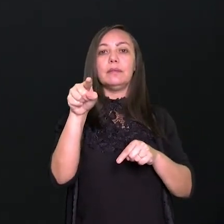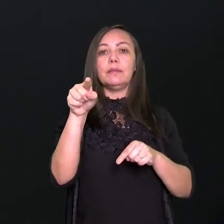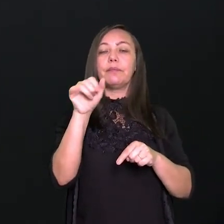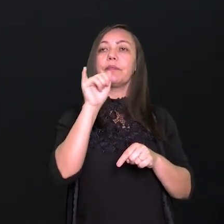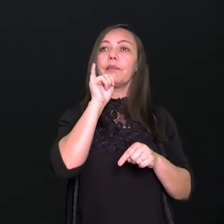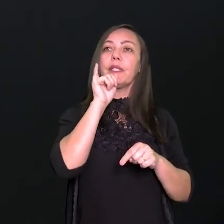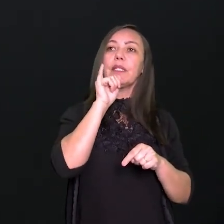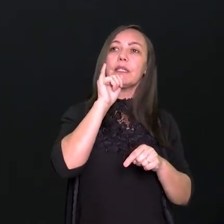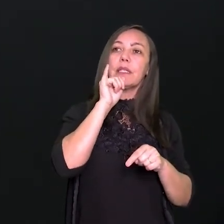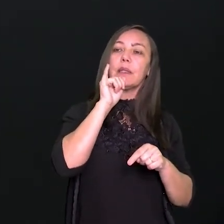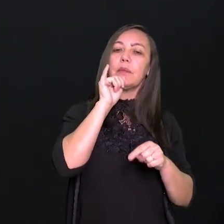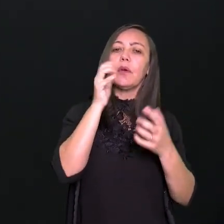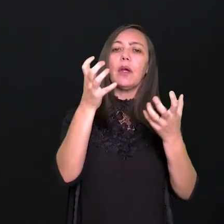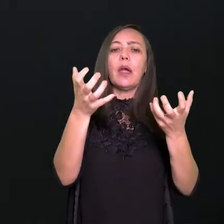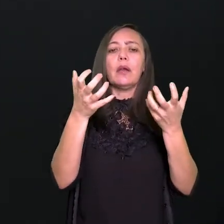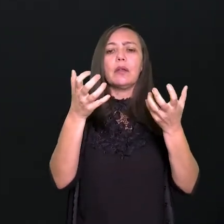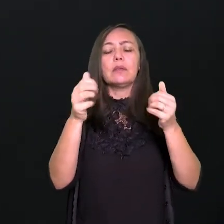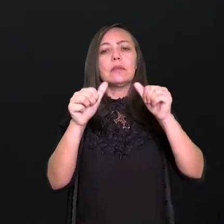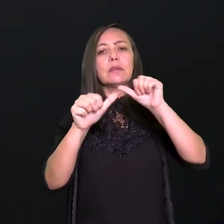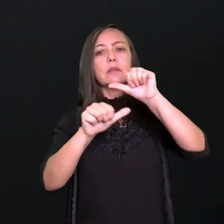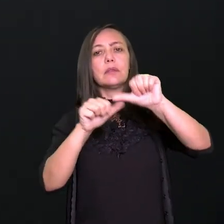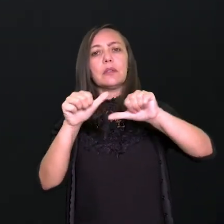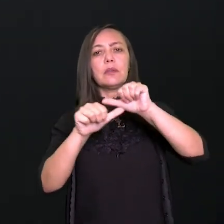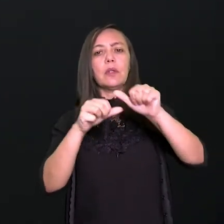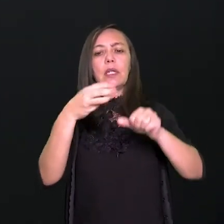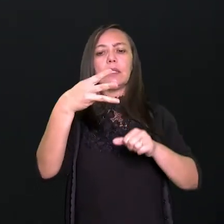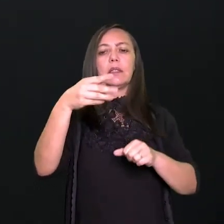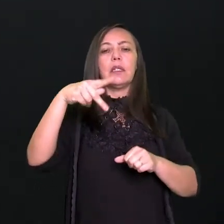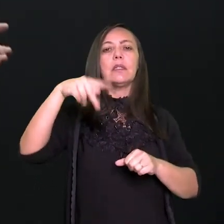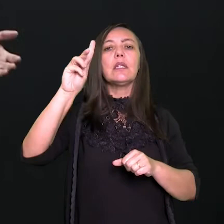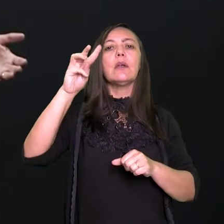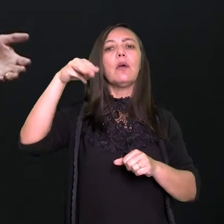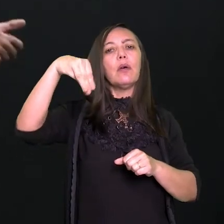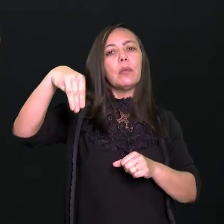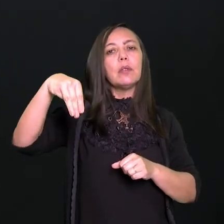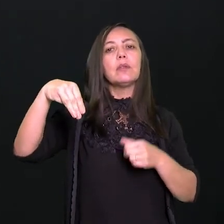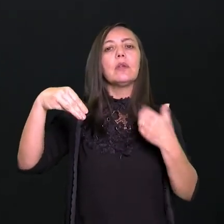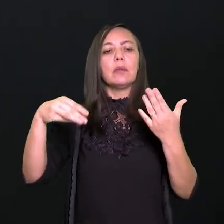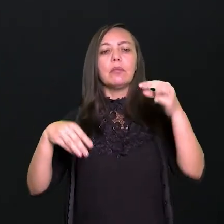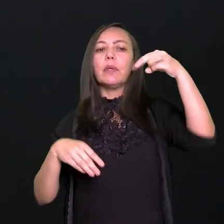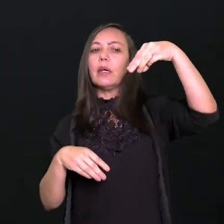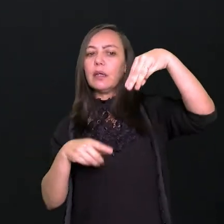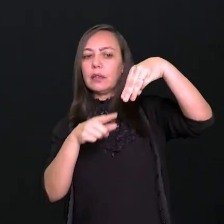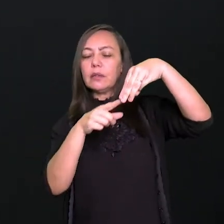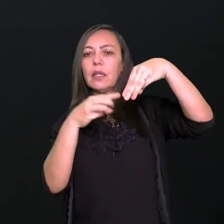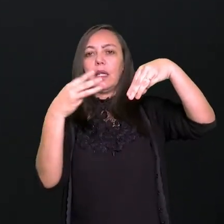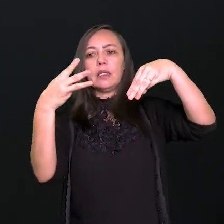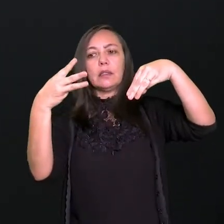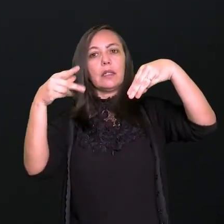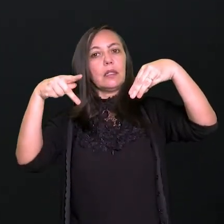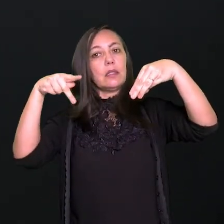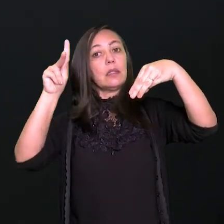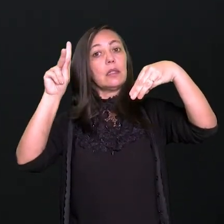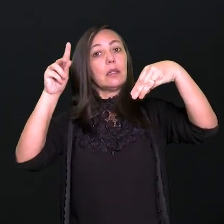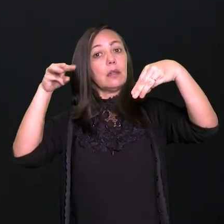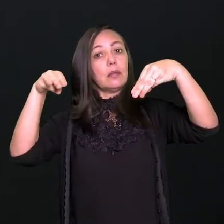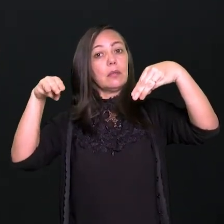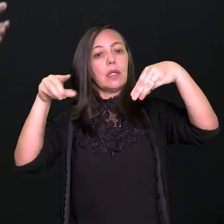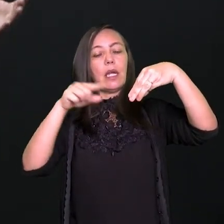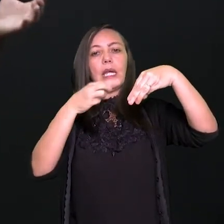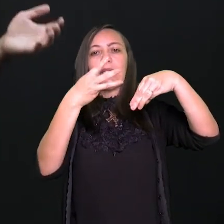então, suponhamos que eu queira transformar 3 quilômetros em metros. Bem, 3 quilômetros equivalem